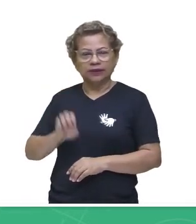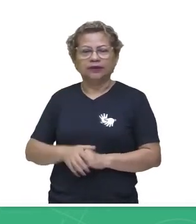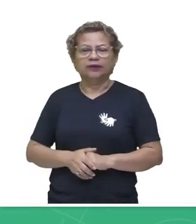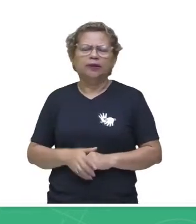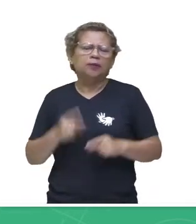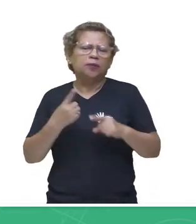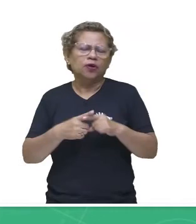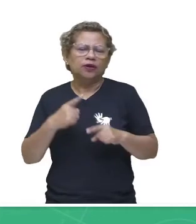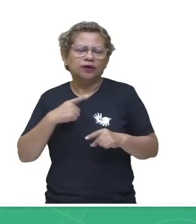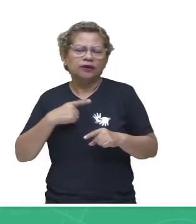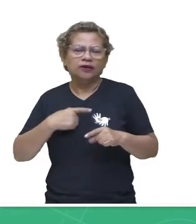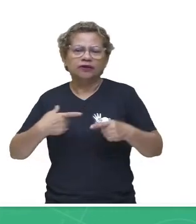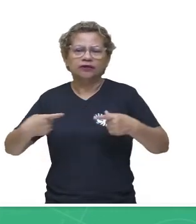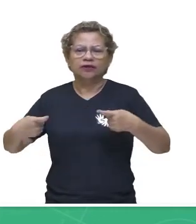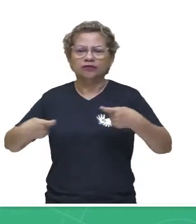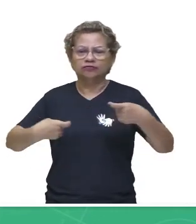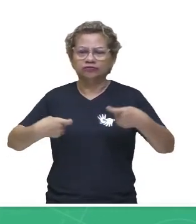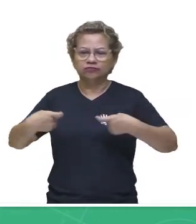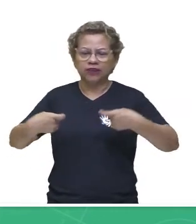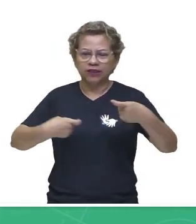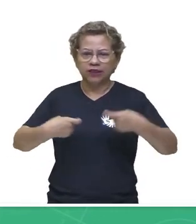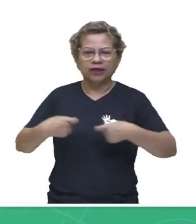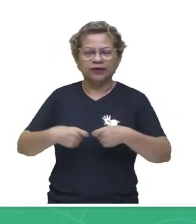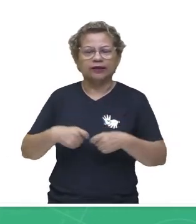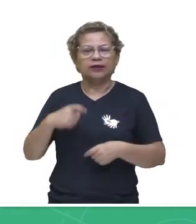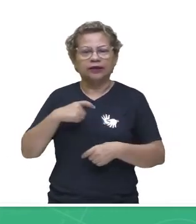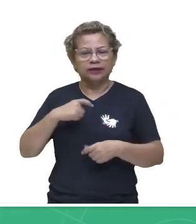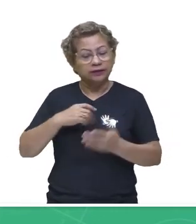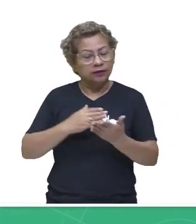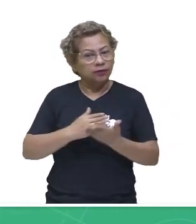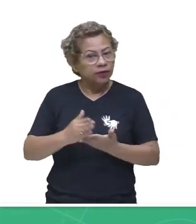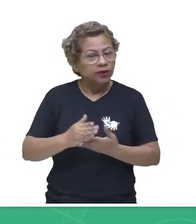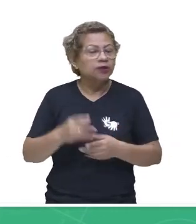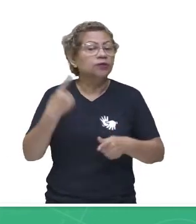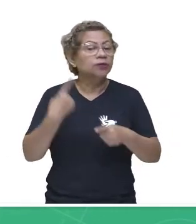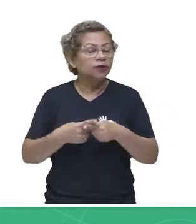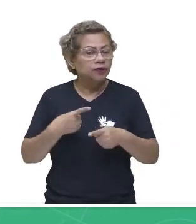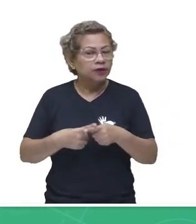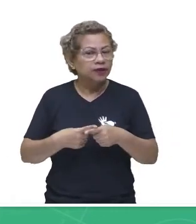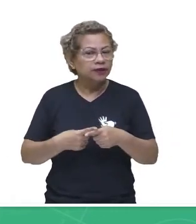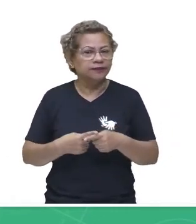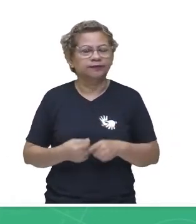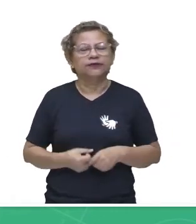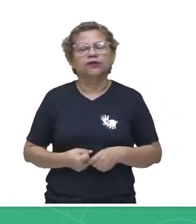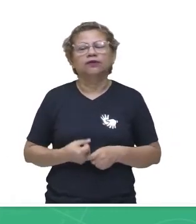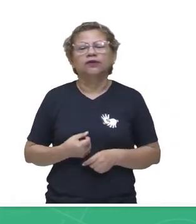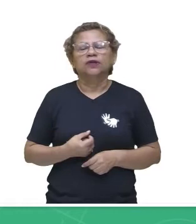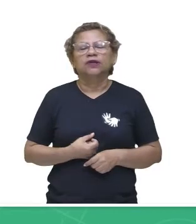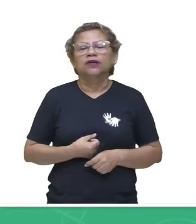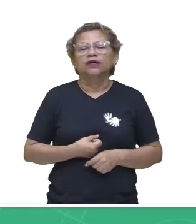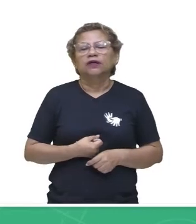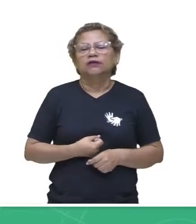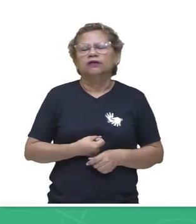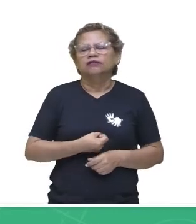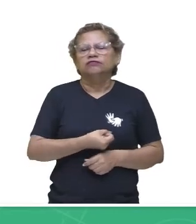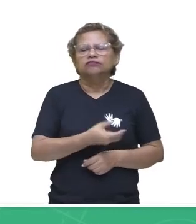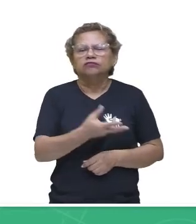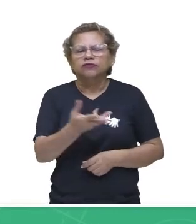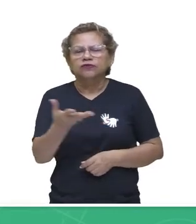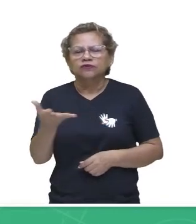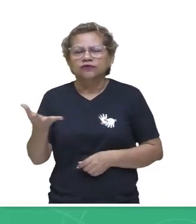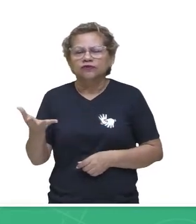inúmeras situações que vão levar a uma guerra, não é isso? Então, é essa interpretação que vocês vão fazer aí nas